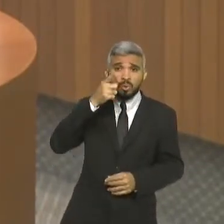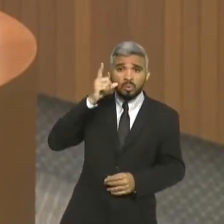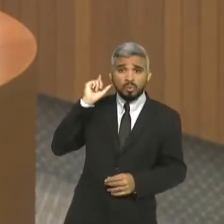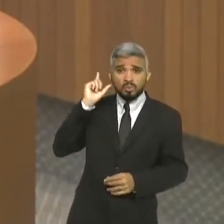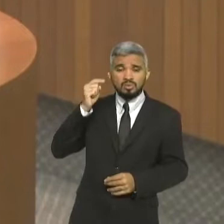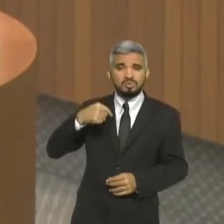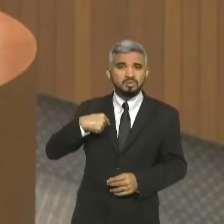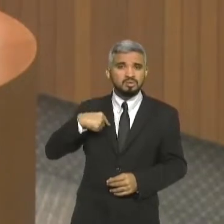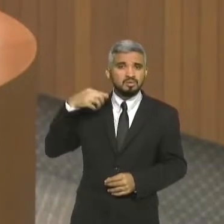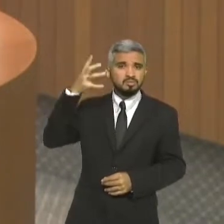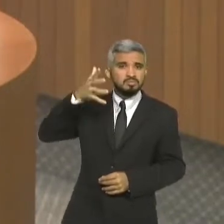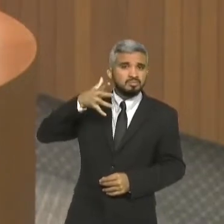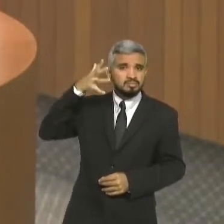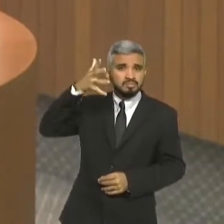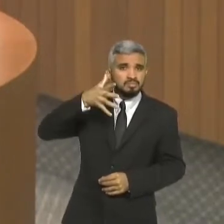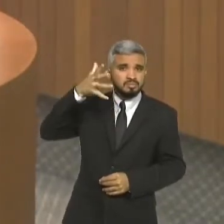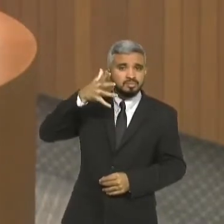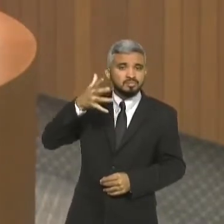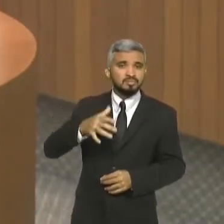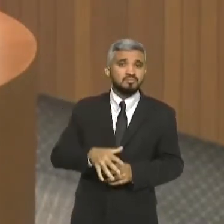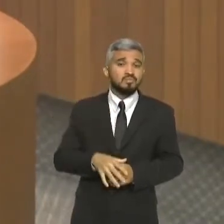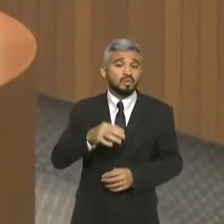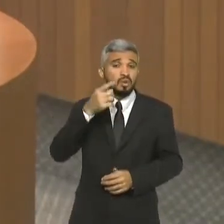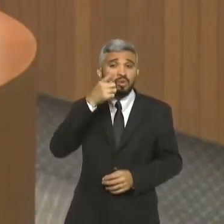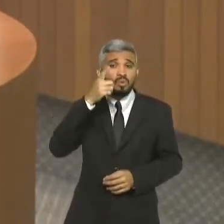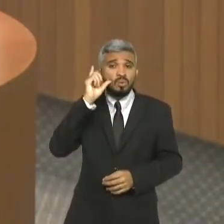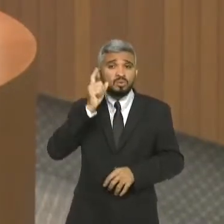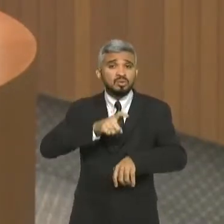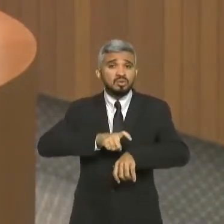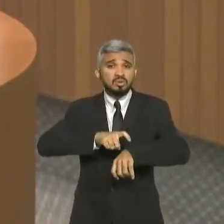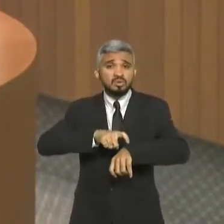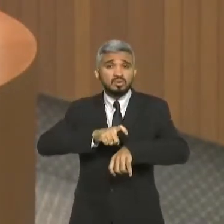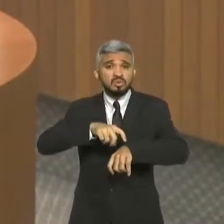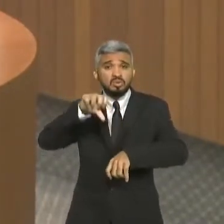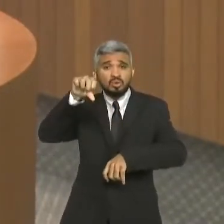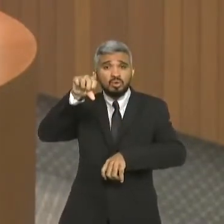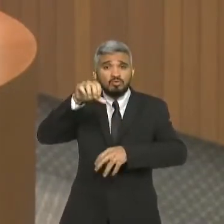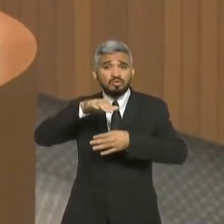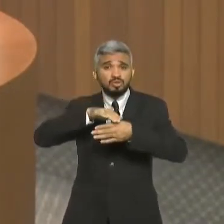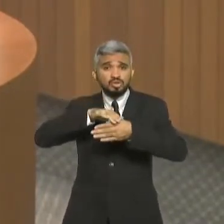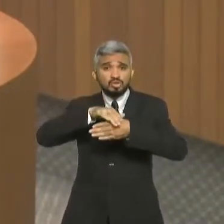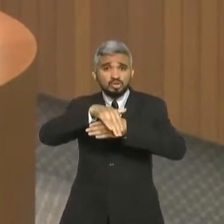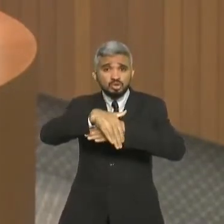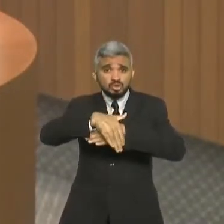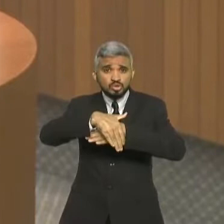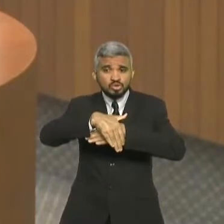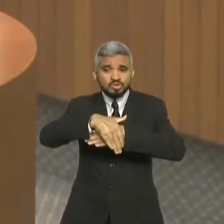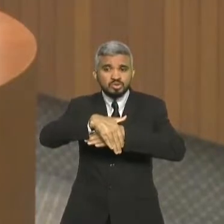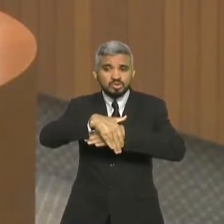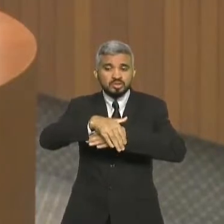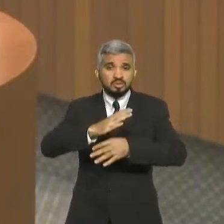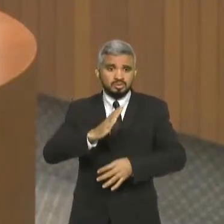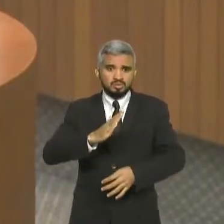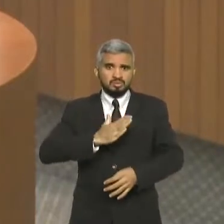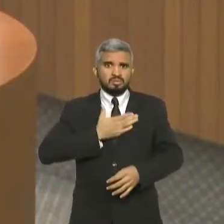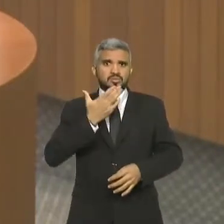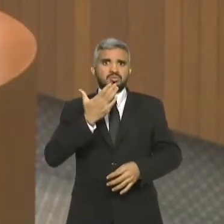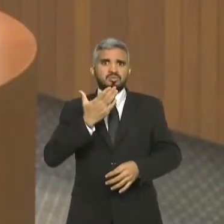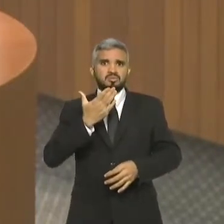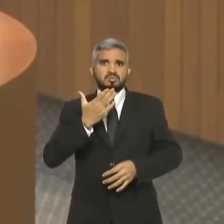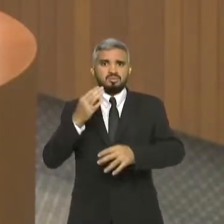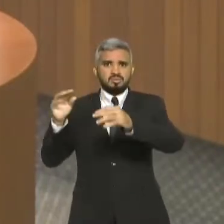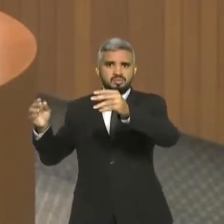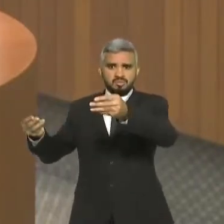surpresa, 9 horas da noite, eu fui surpreendido com isso aqui. Uma nota da Associação